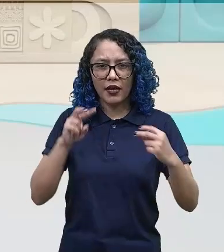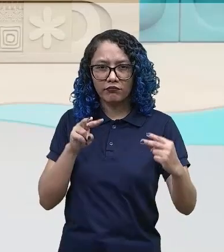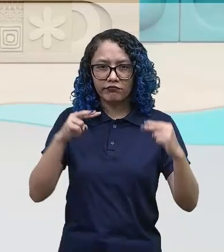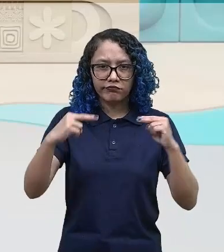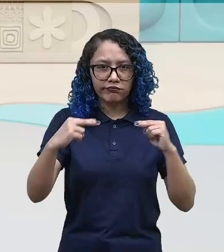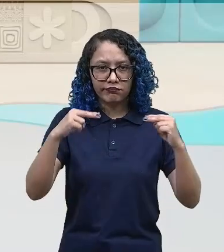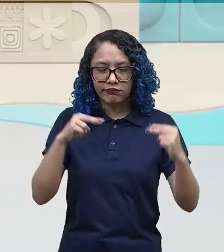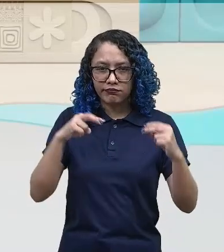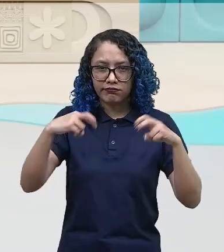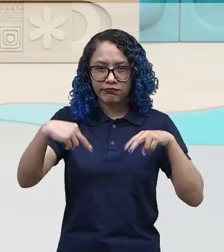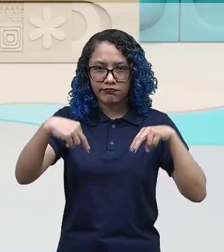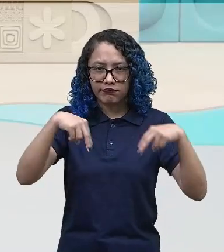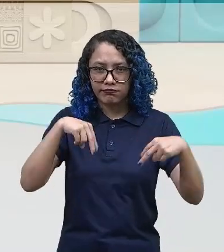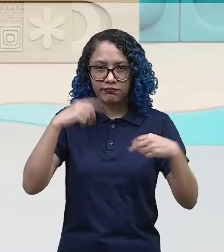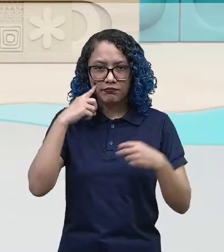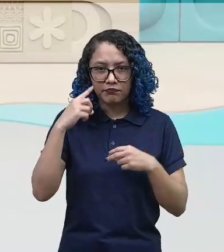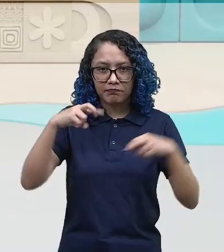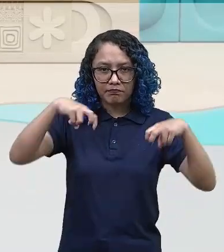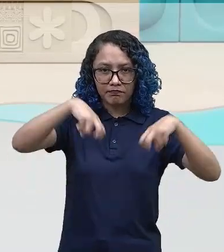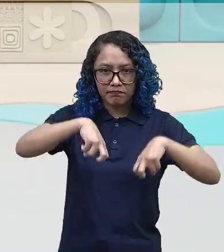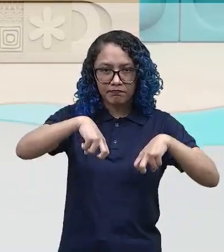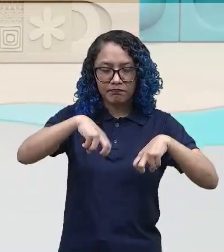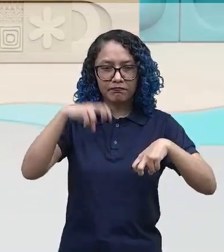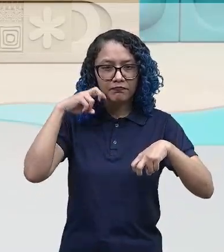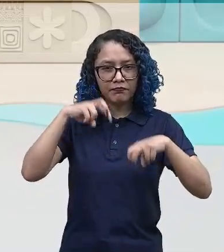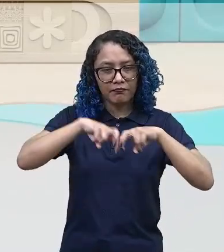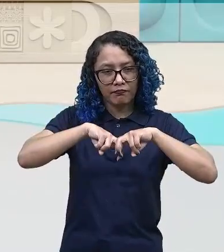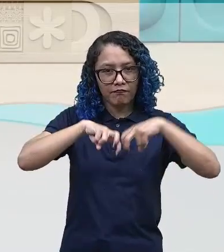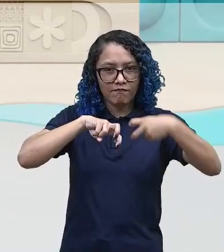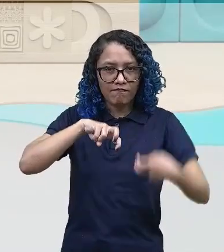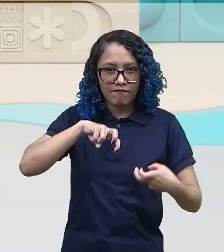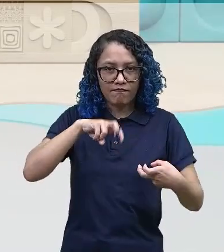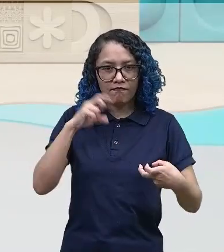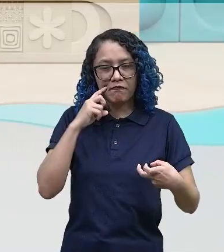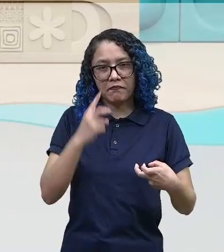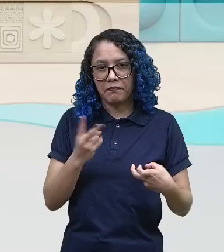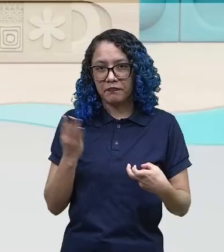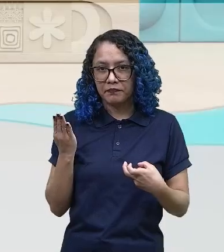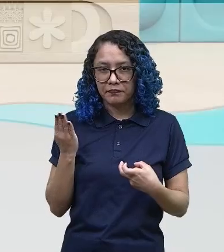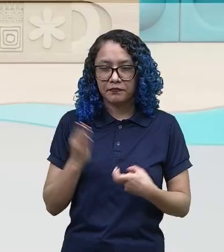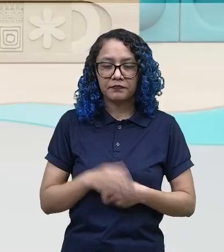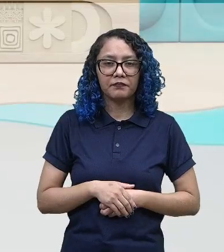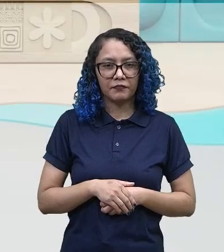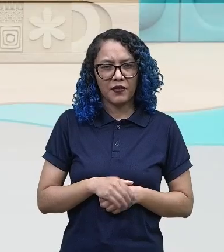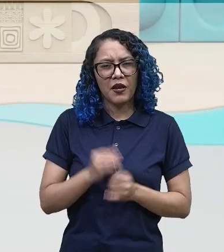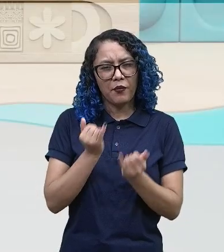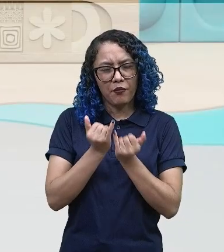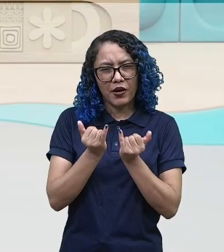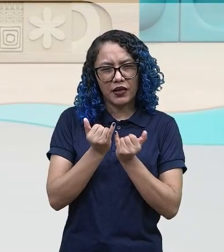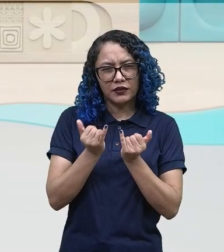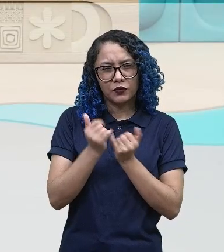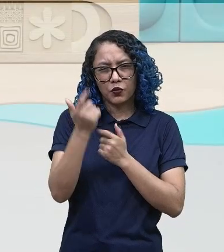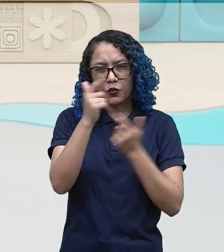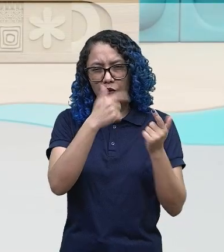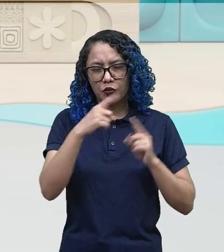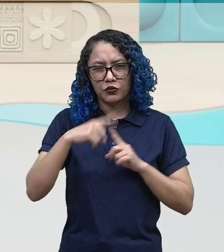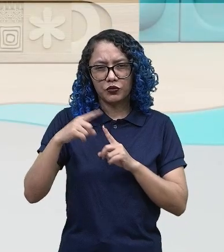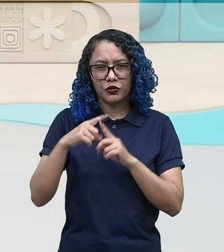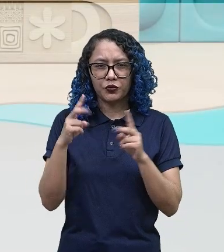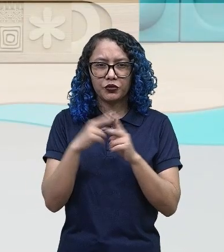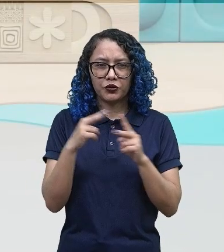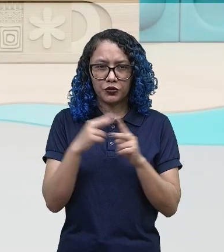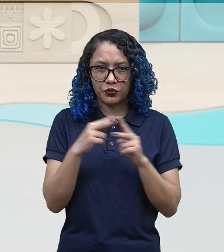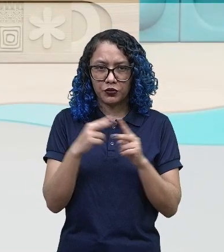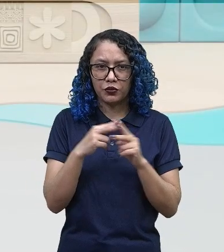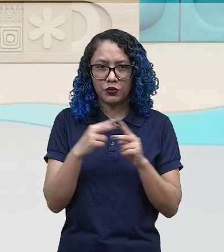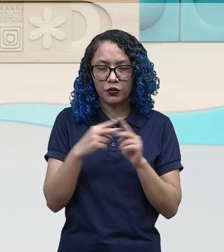se ajoelha e tenta projetar as costas do adversário no chão. Como disse a vocês, lembrando muito os estilos de luta praticado